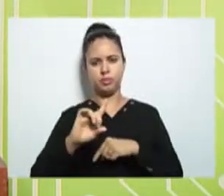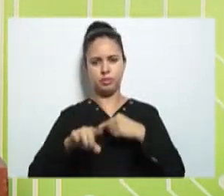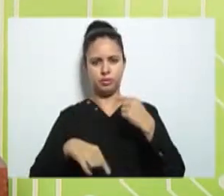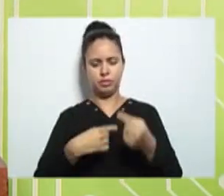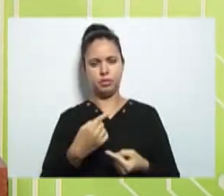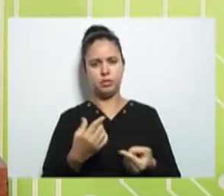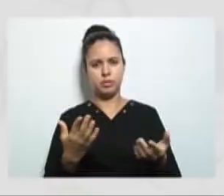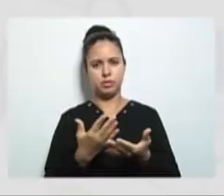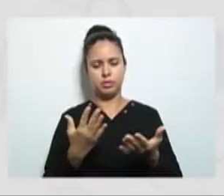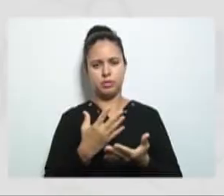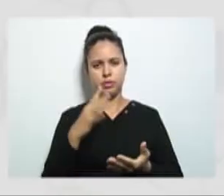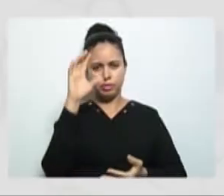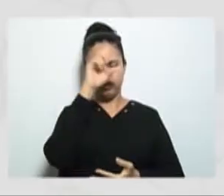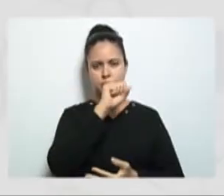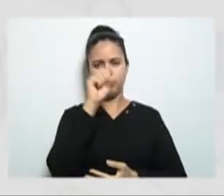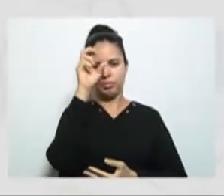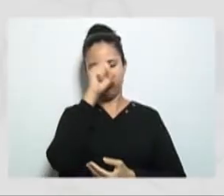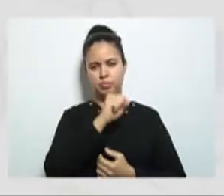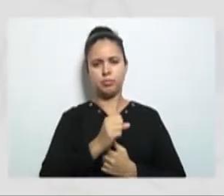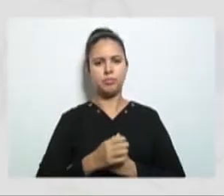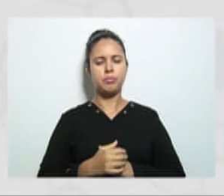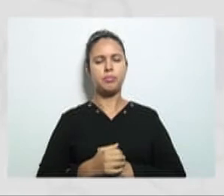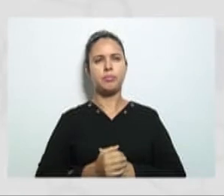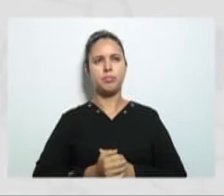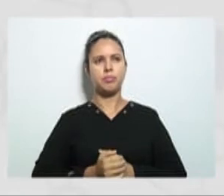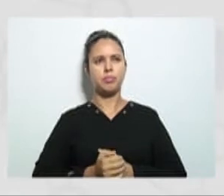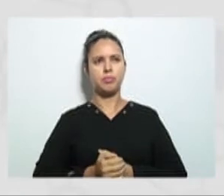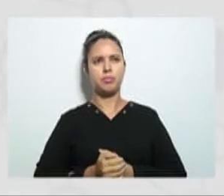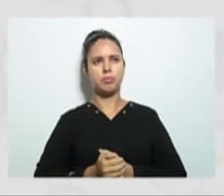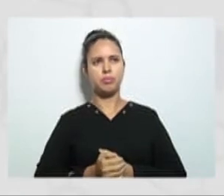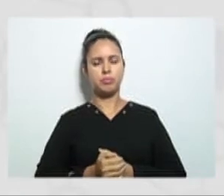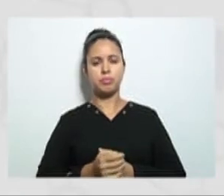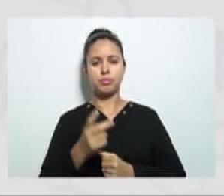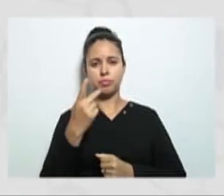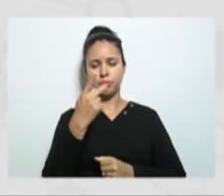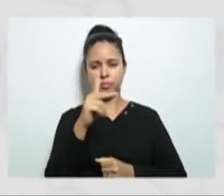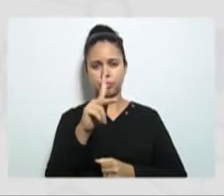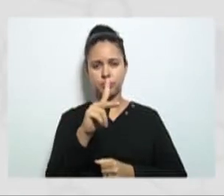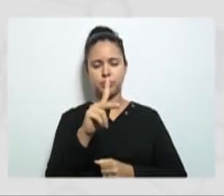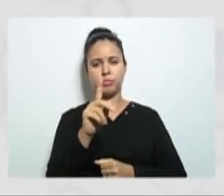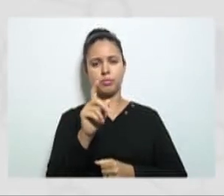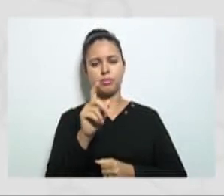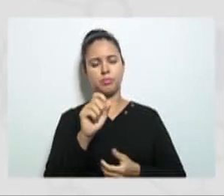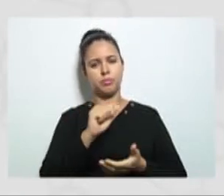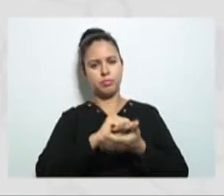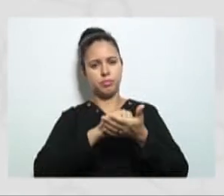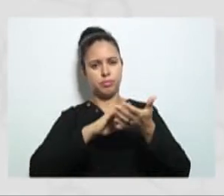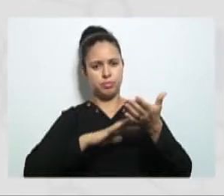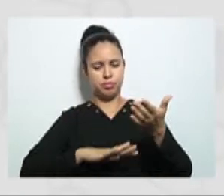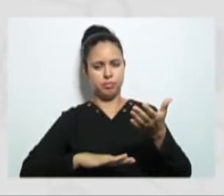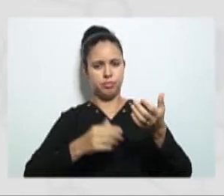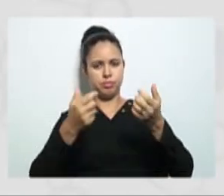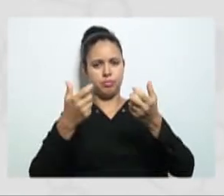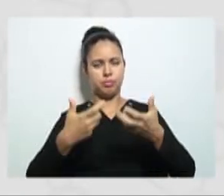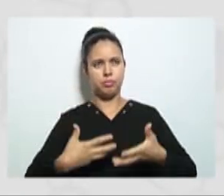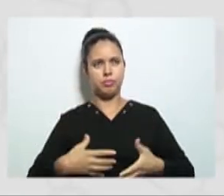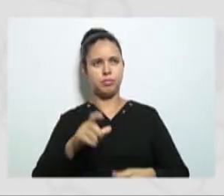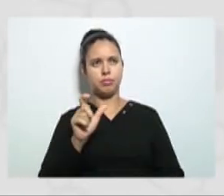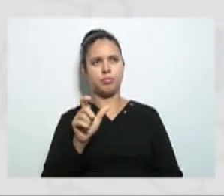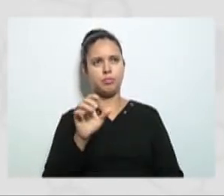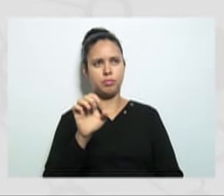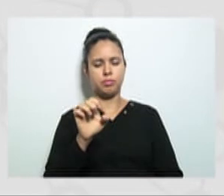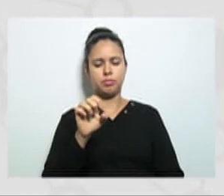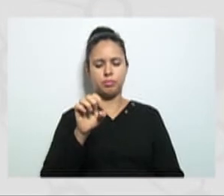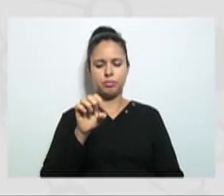Vamos aprender conteúdo agora, por enquanto, tá? Olha só, com suas palavras, o que significa ergonomia e por que ela